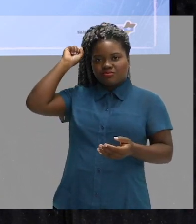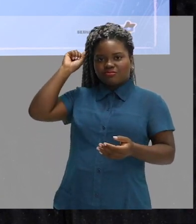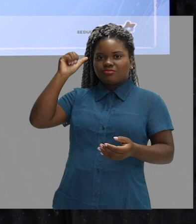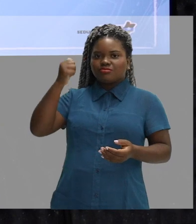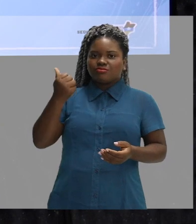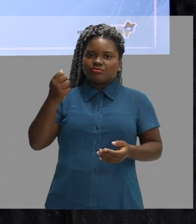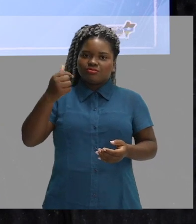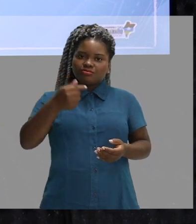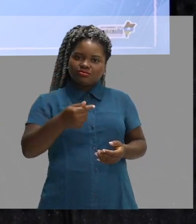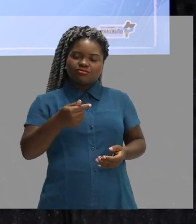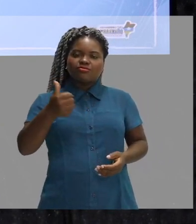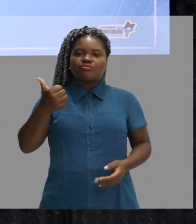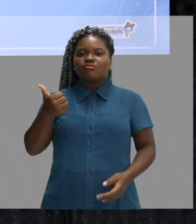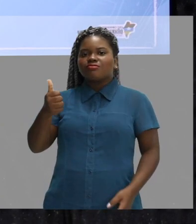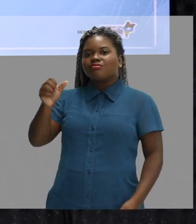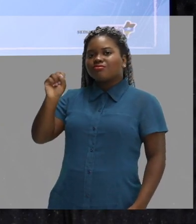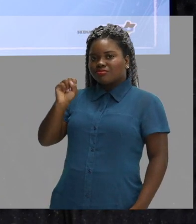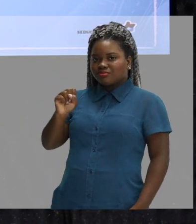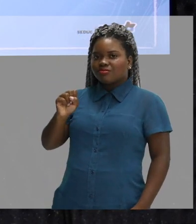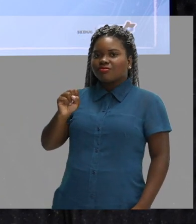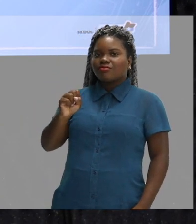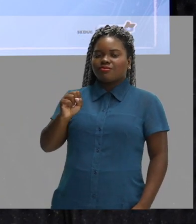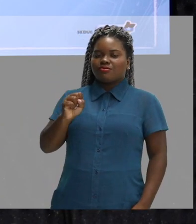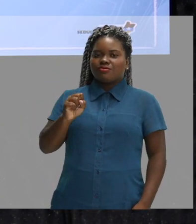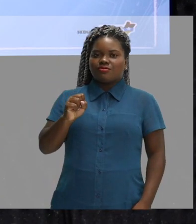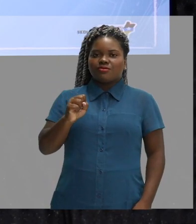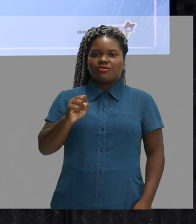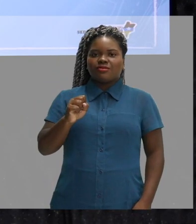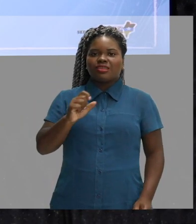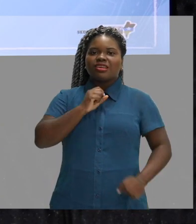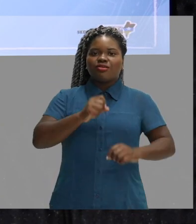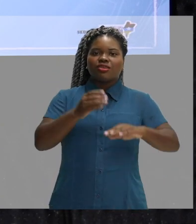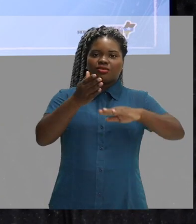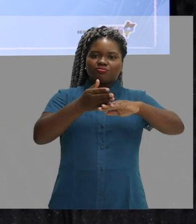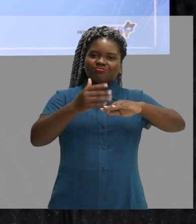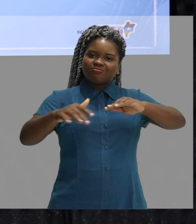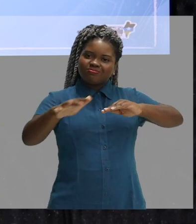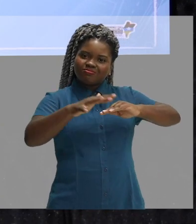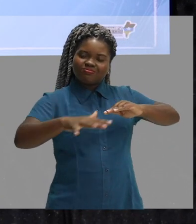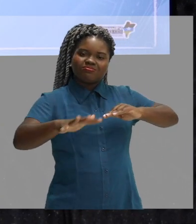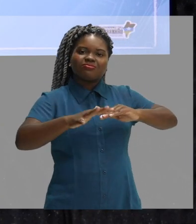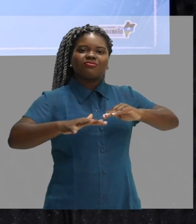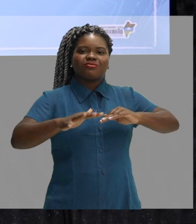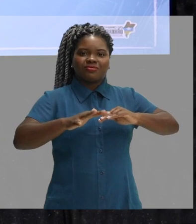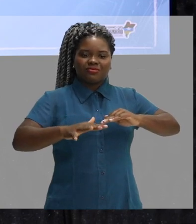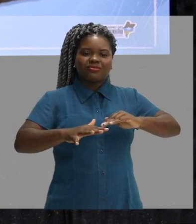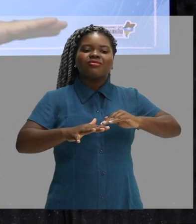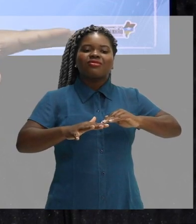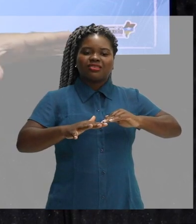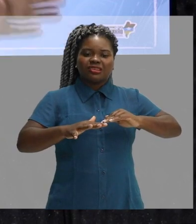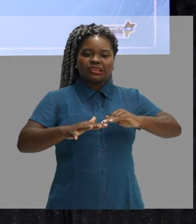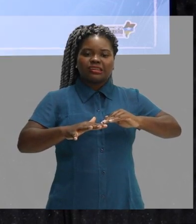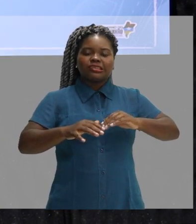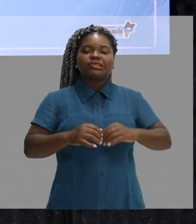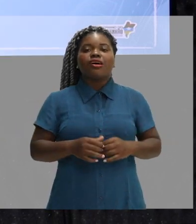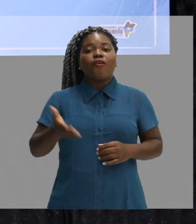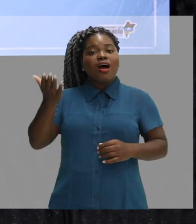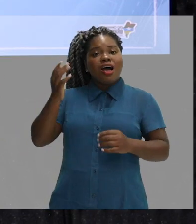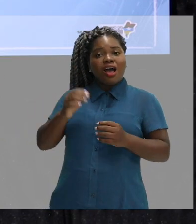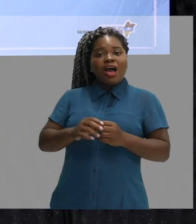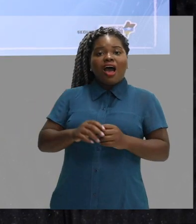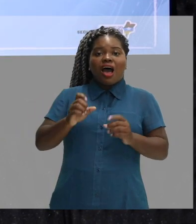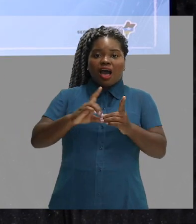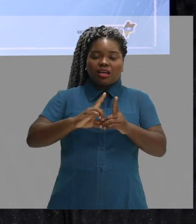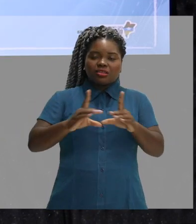de Idade Moderna. Por isso, democracia moderna. Democracia antiga ficou na antiguidade. A